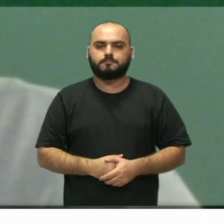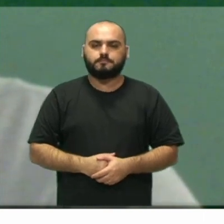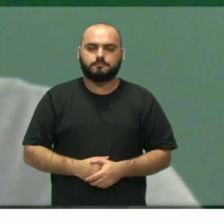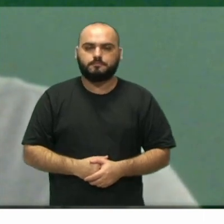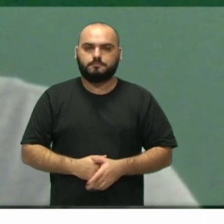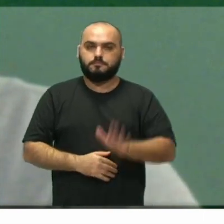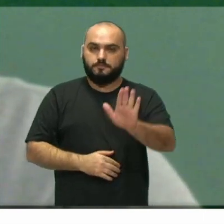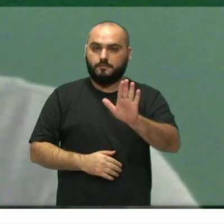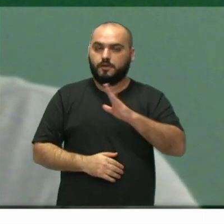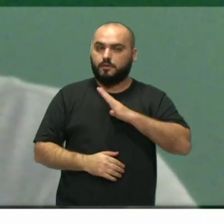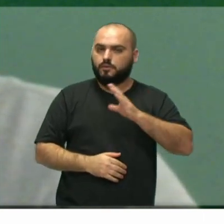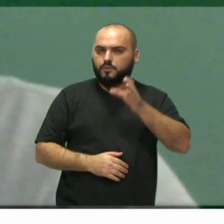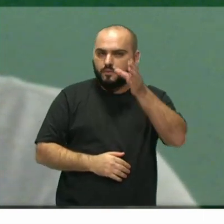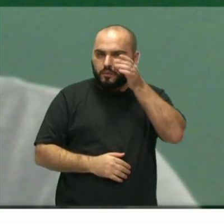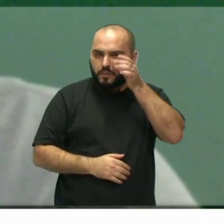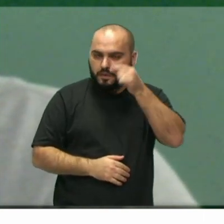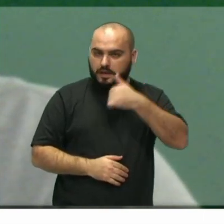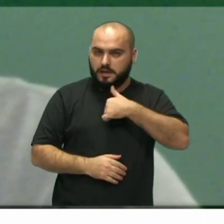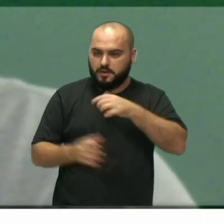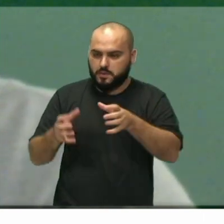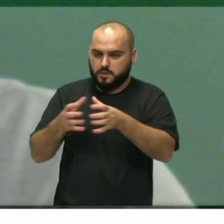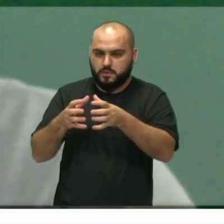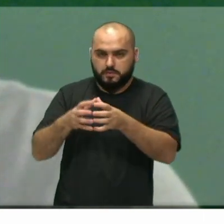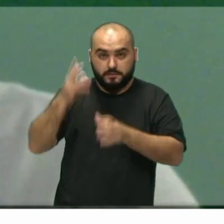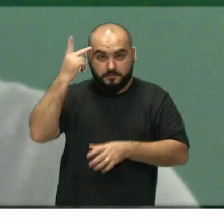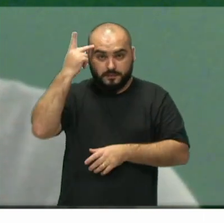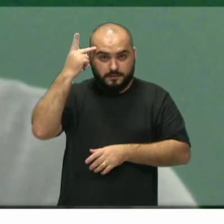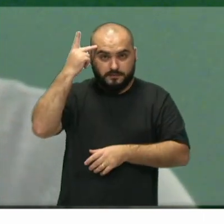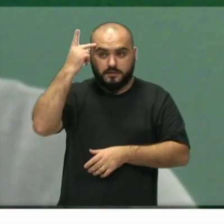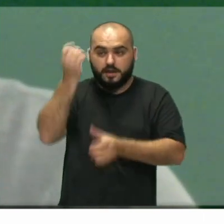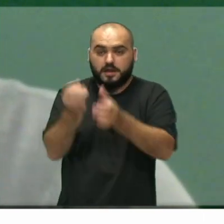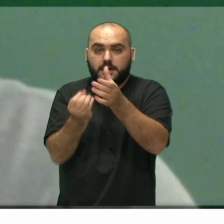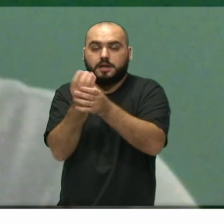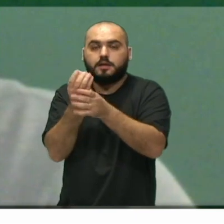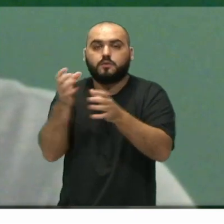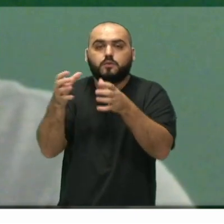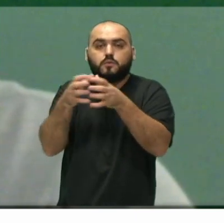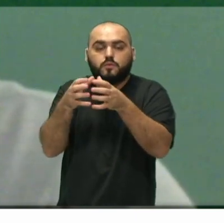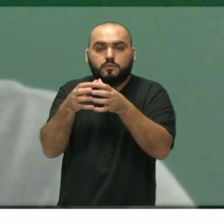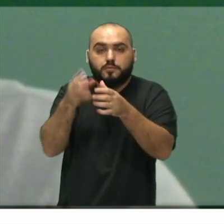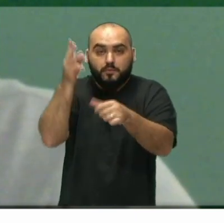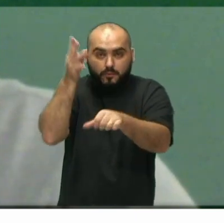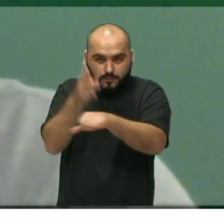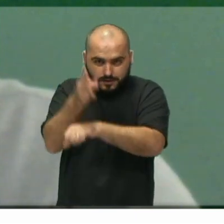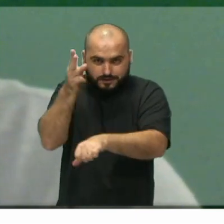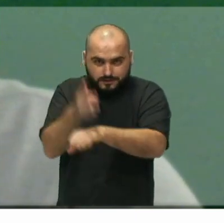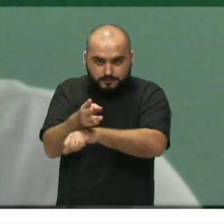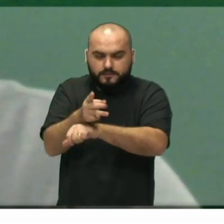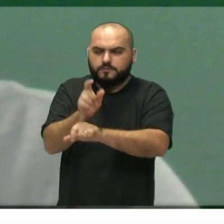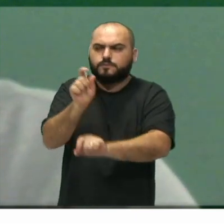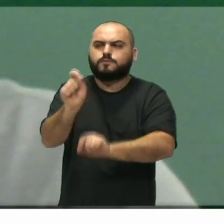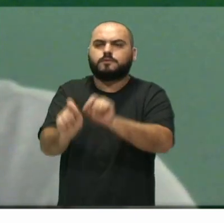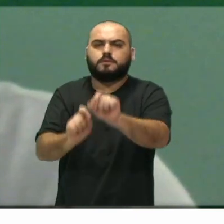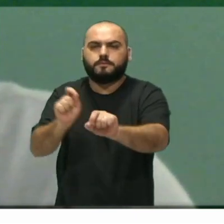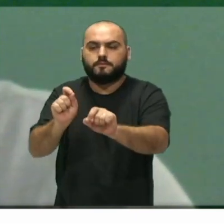Curiosamente, né, eu e um grupo de psiquiatras, a gente criou um grupo de WhatsApp, que é um grupo que nasceu por